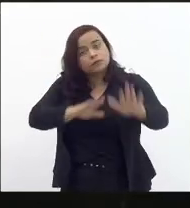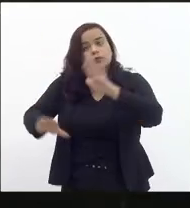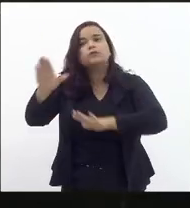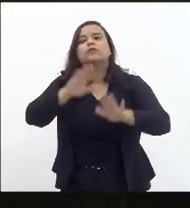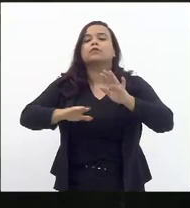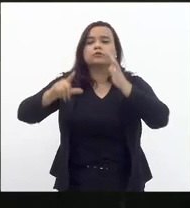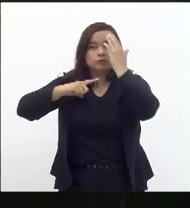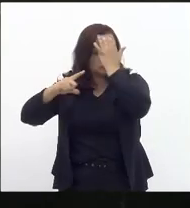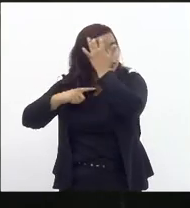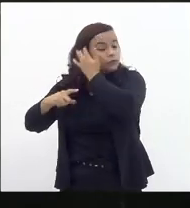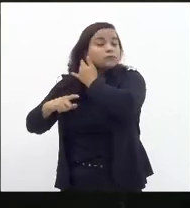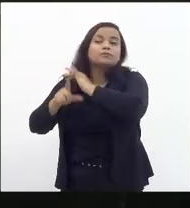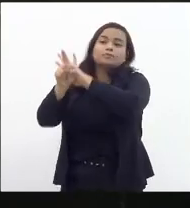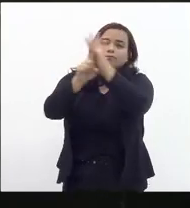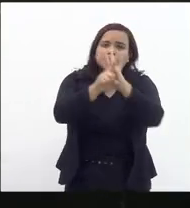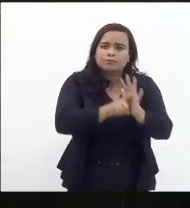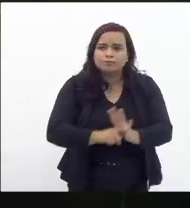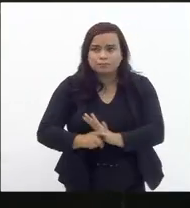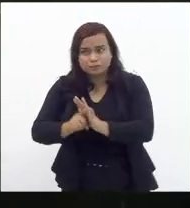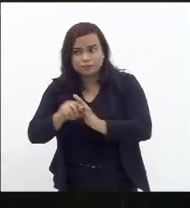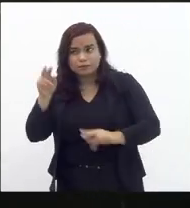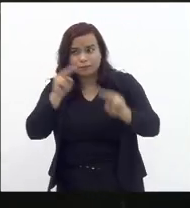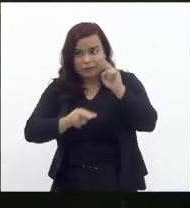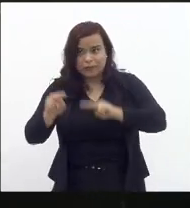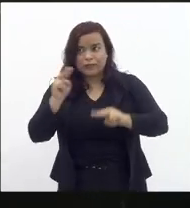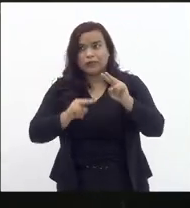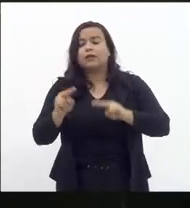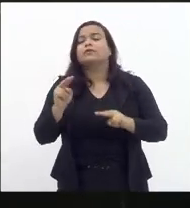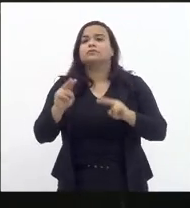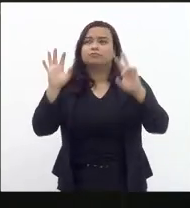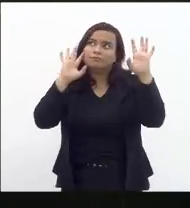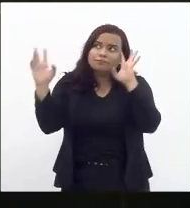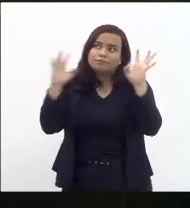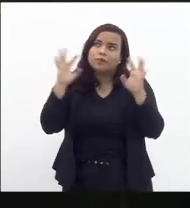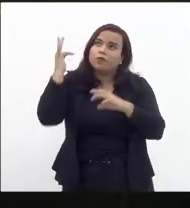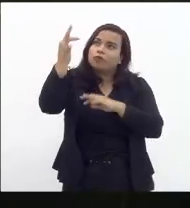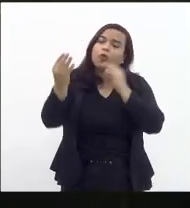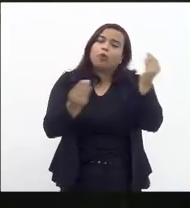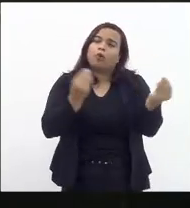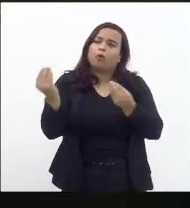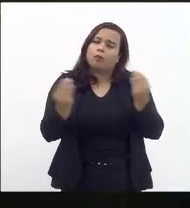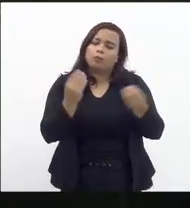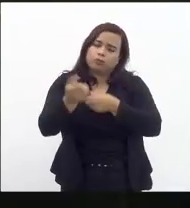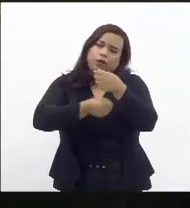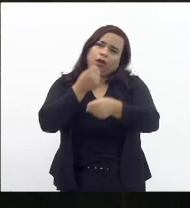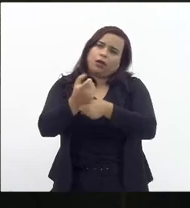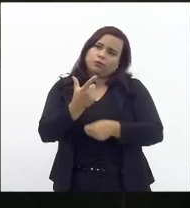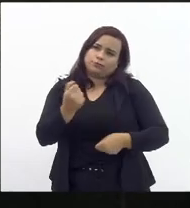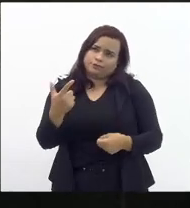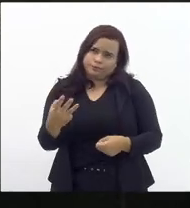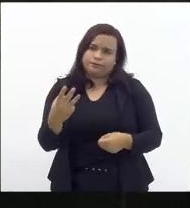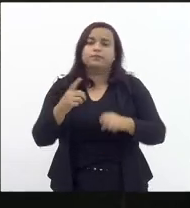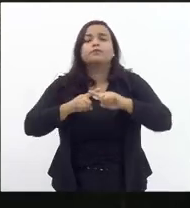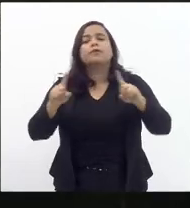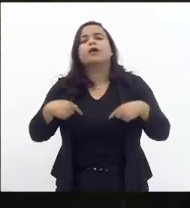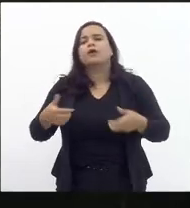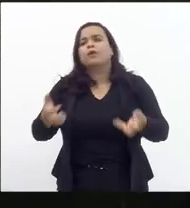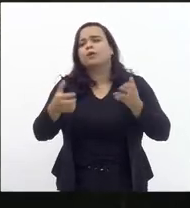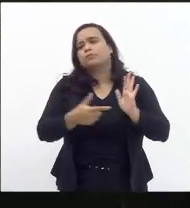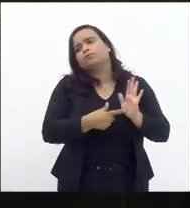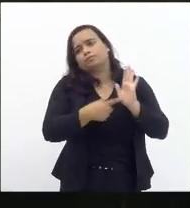nessa análise dessas projeções. Mas eu queria aqui assinalar